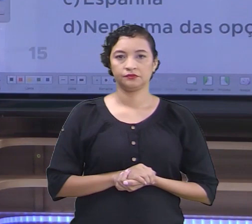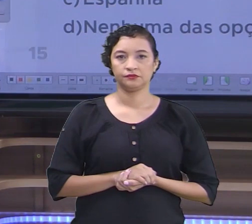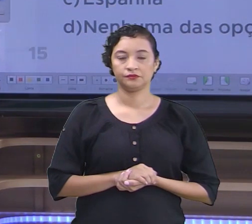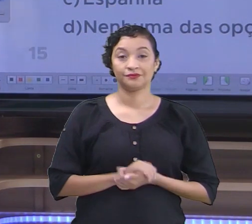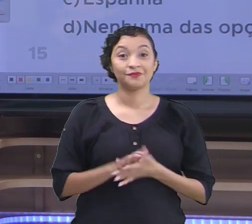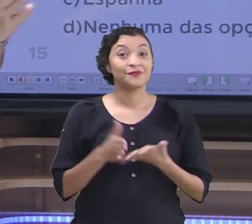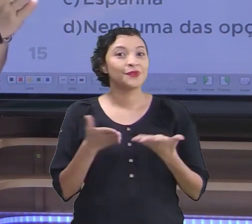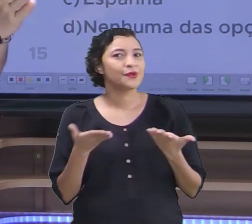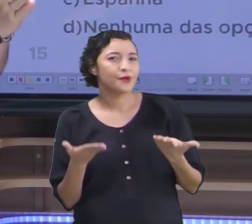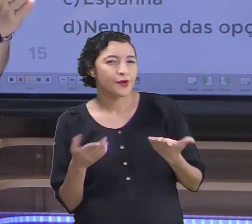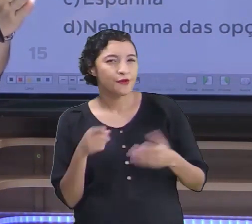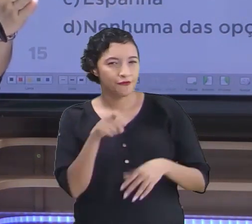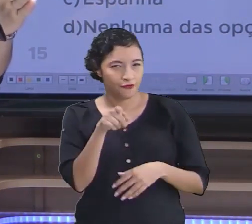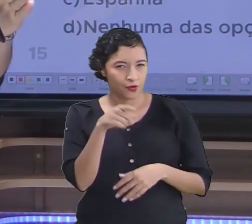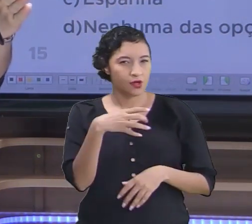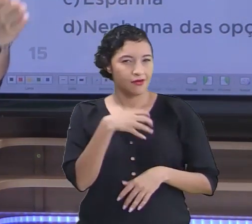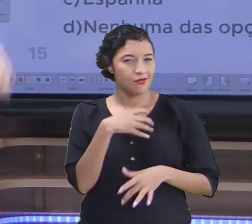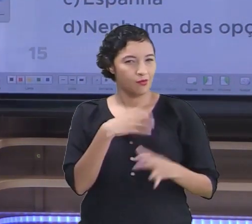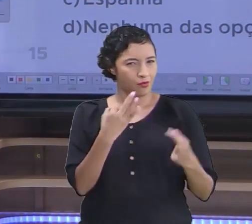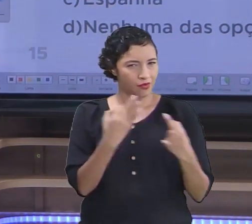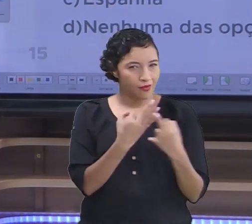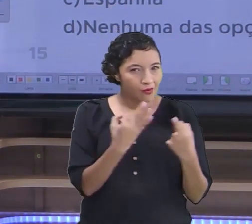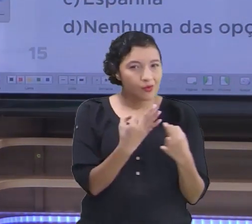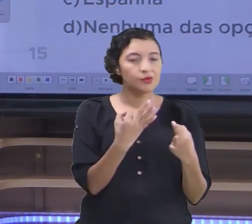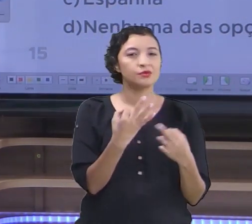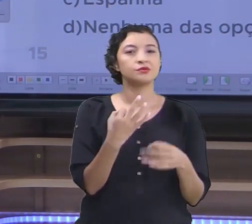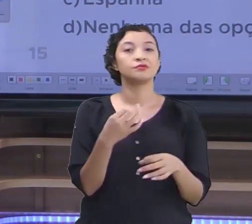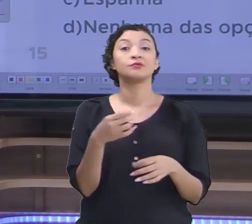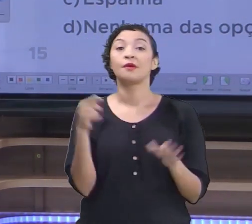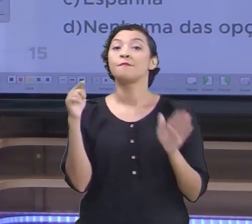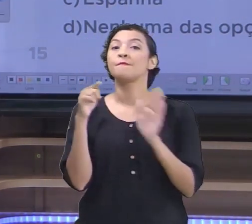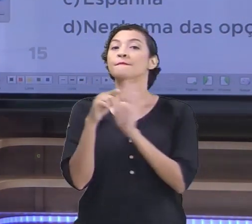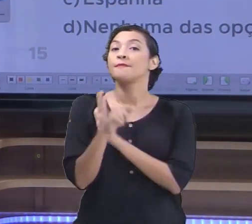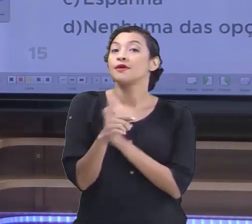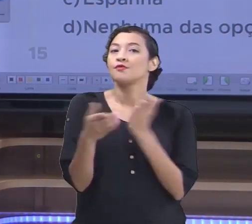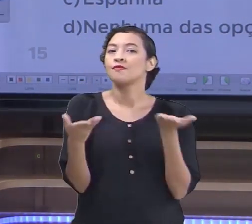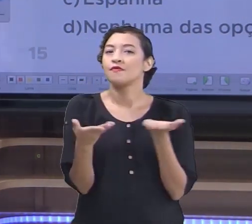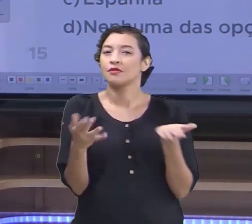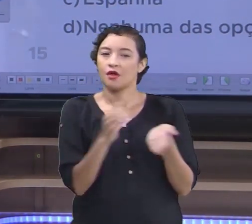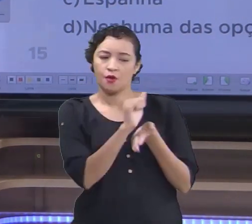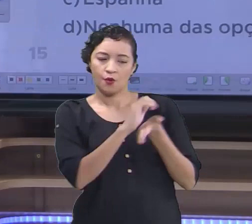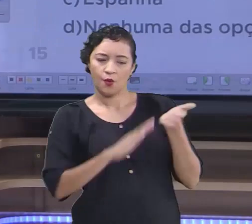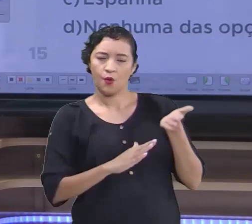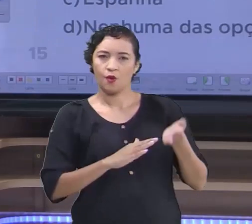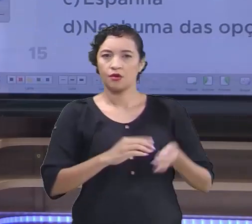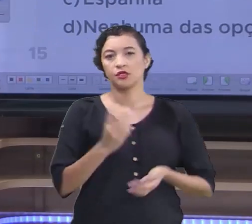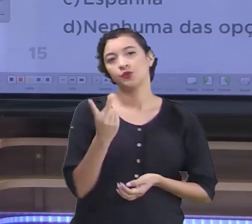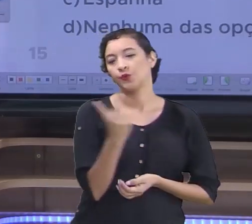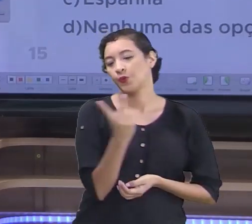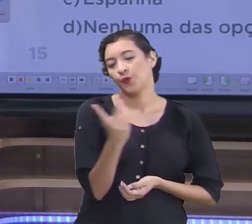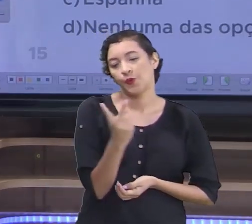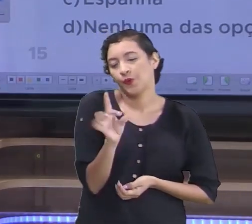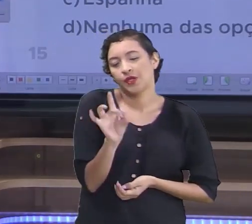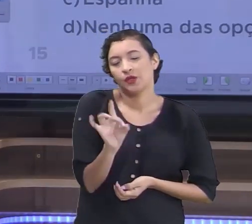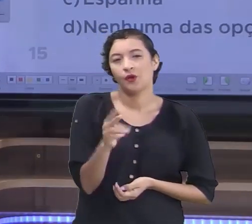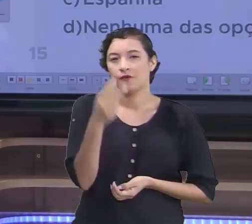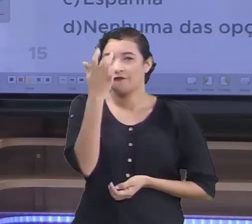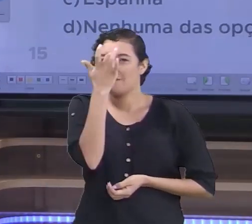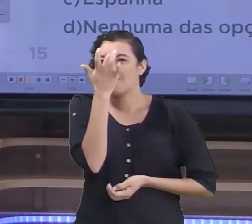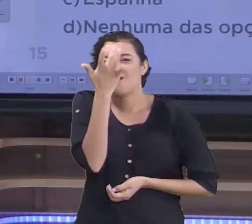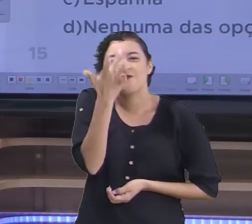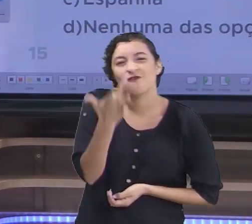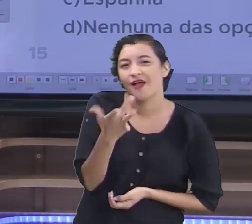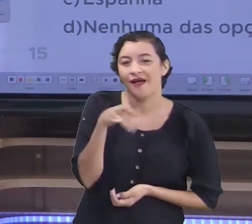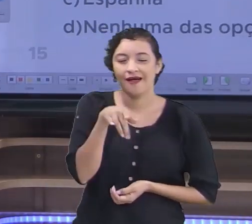E aí, estão prontos para o desafio? Nós fizemos aqui duas questões. Questões fáceis, questões